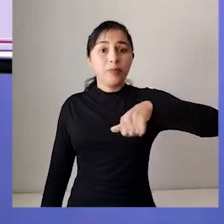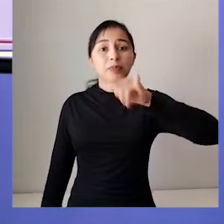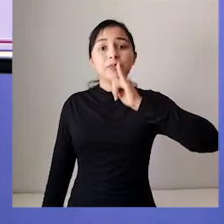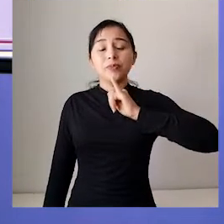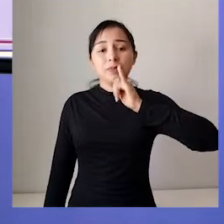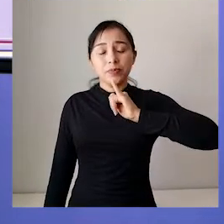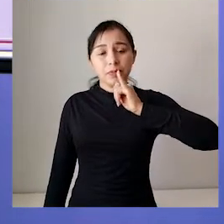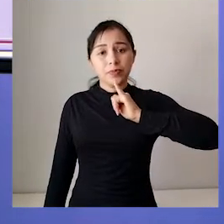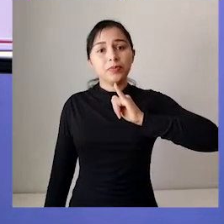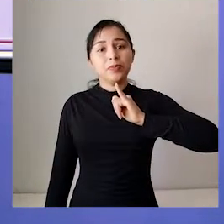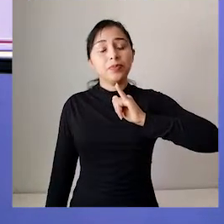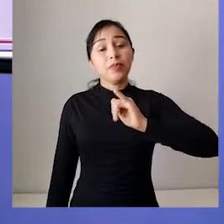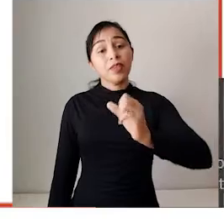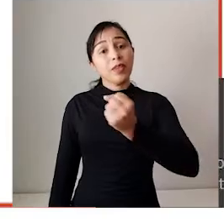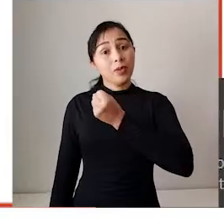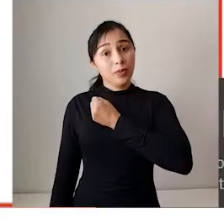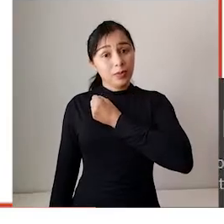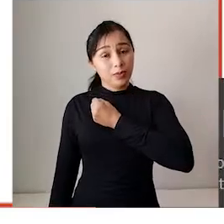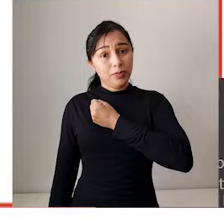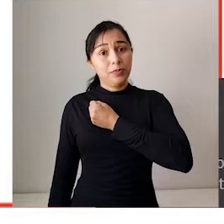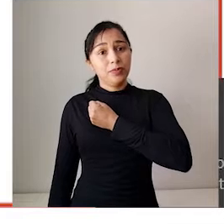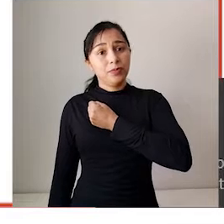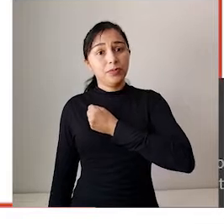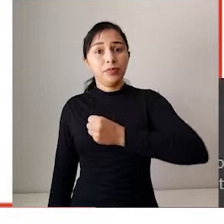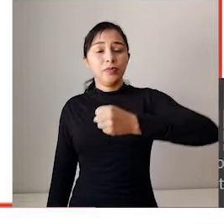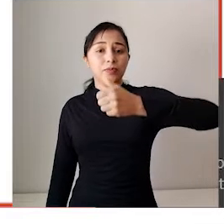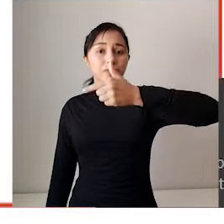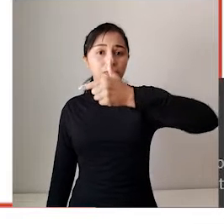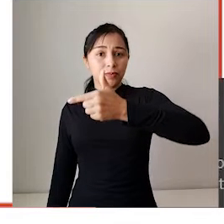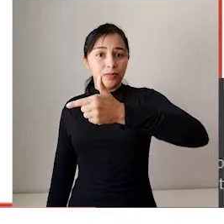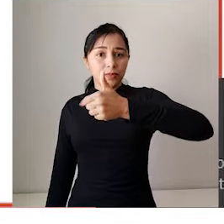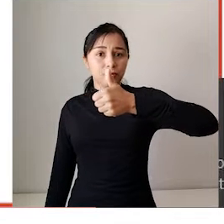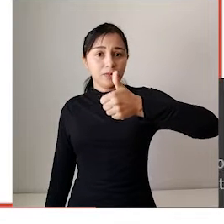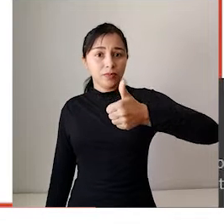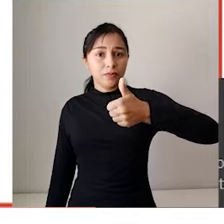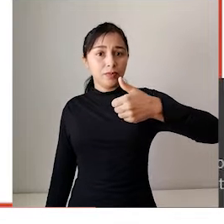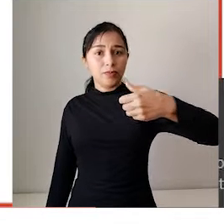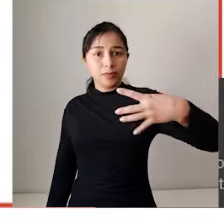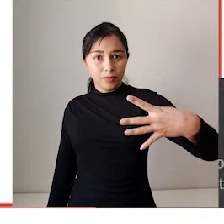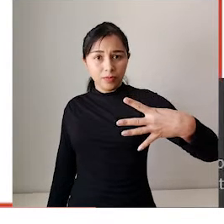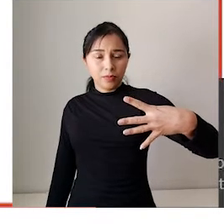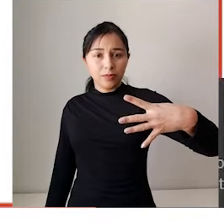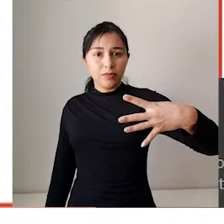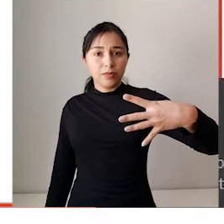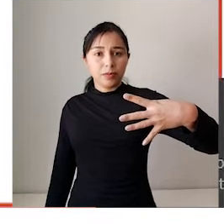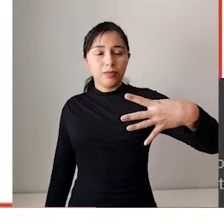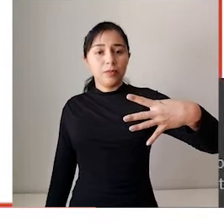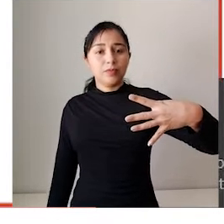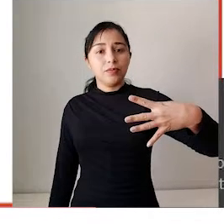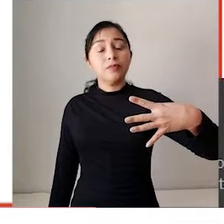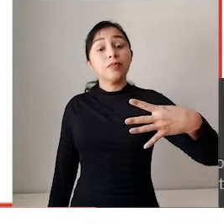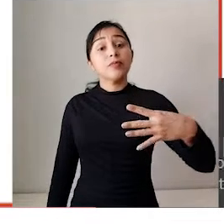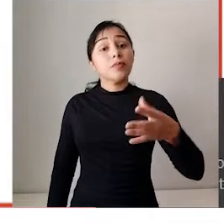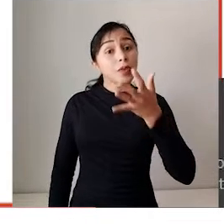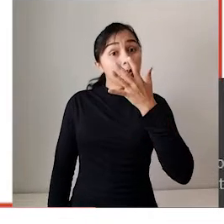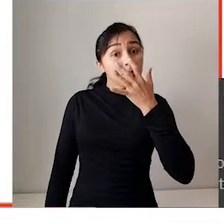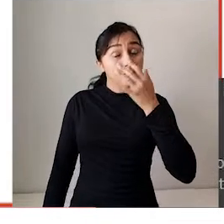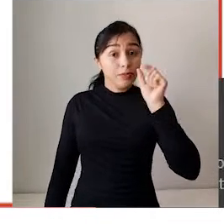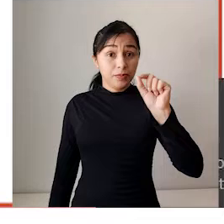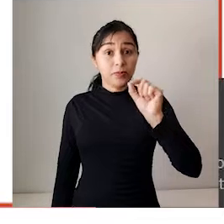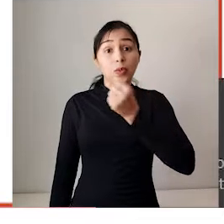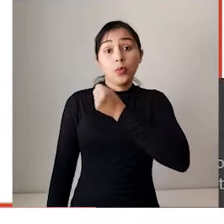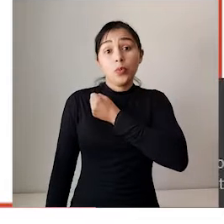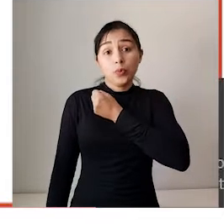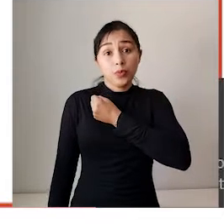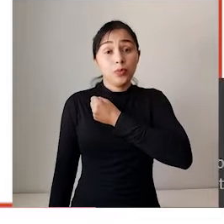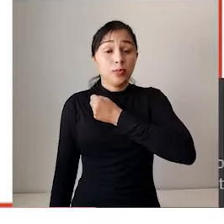o nosso primeiro exemplo. Esse primeiro exercício, nós temos o número 214. Quando nós observamos o